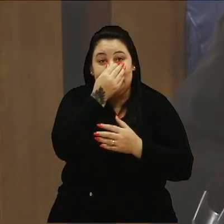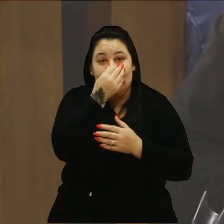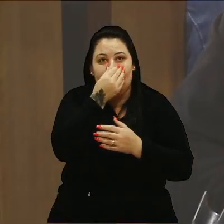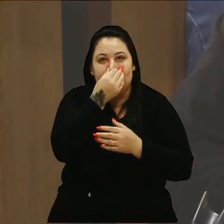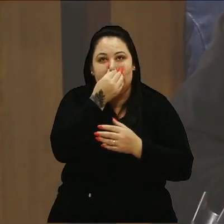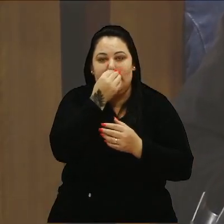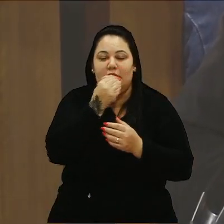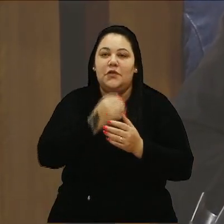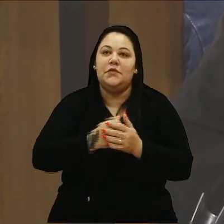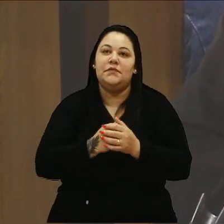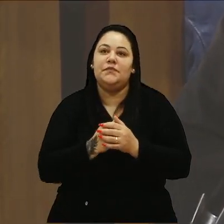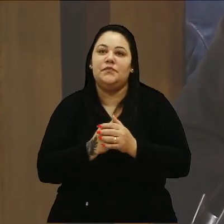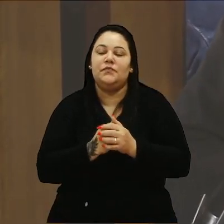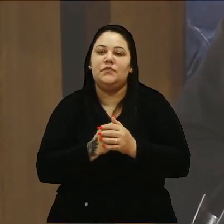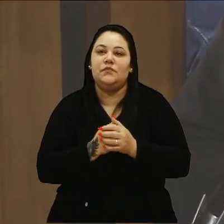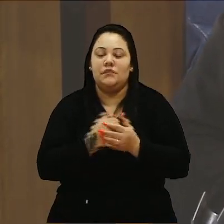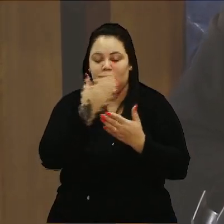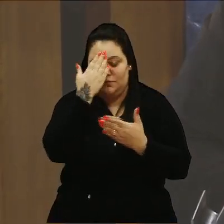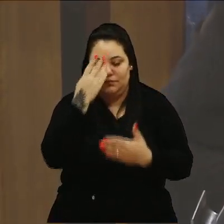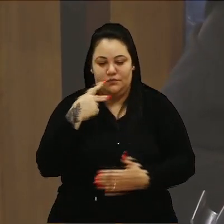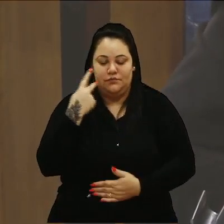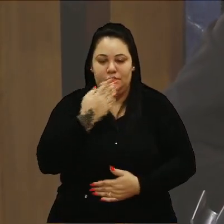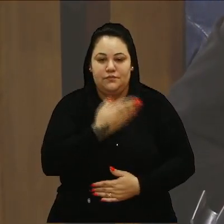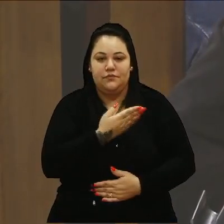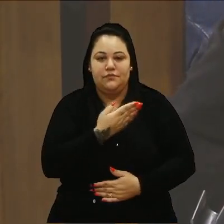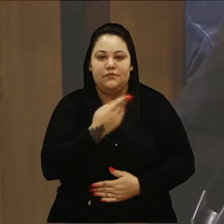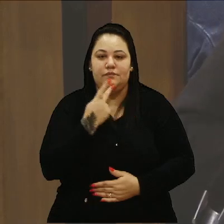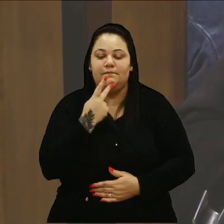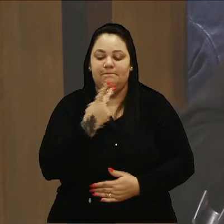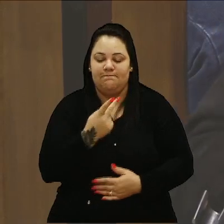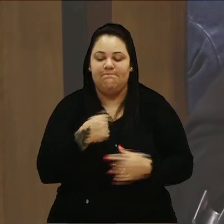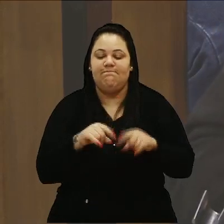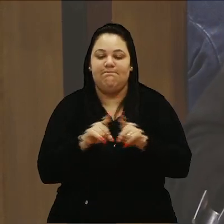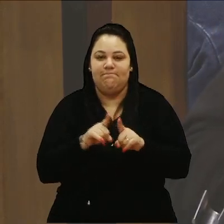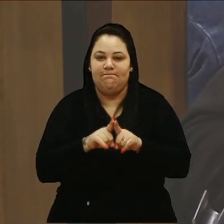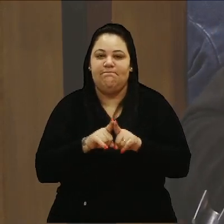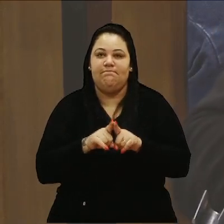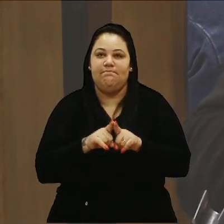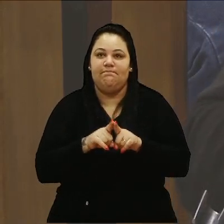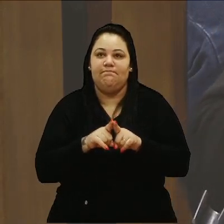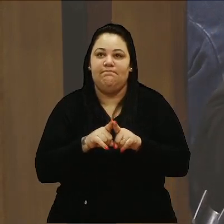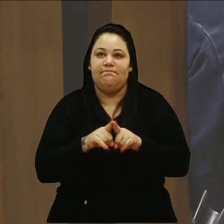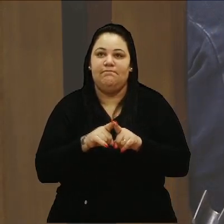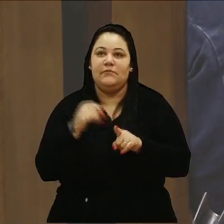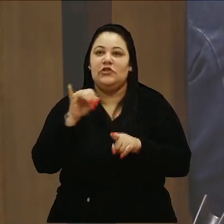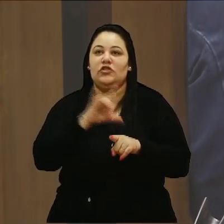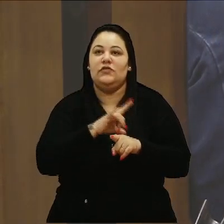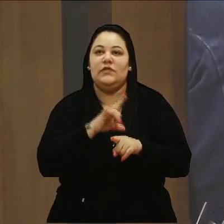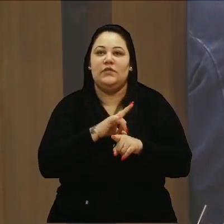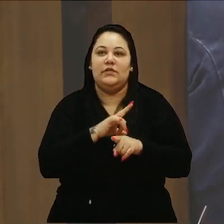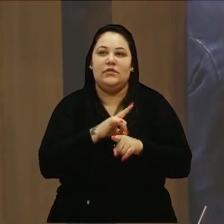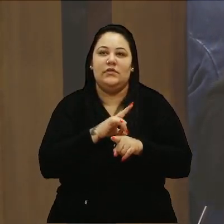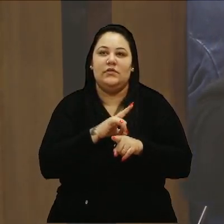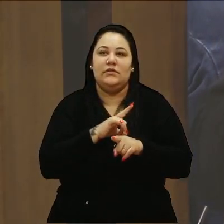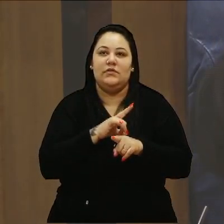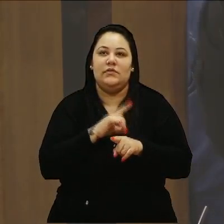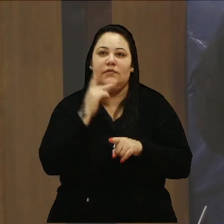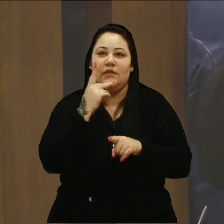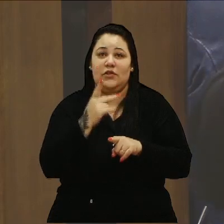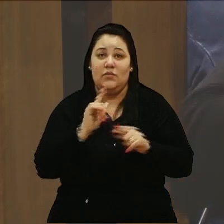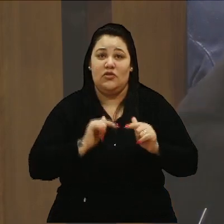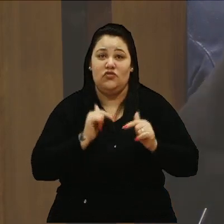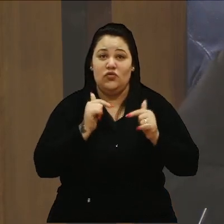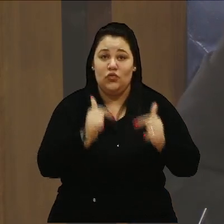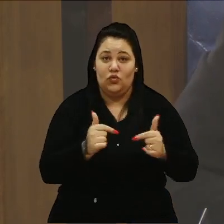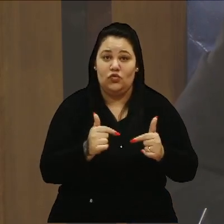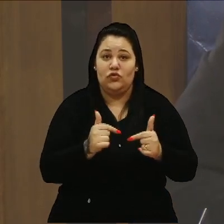Daniel. A vereadora falou aqui que, como se a gente tivesse feito um ato tão importante,